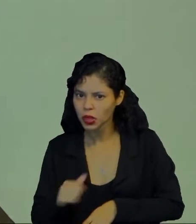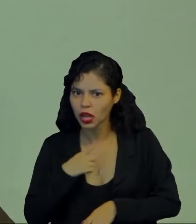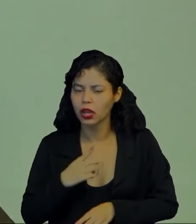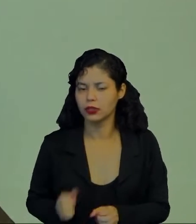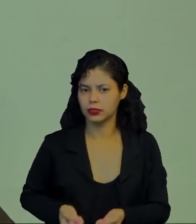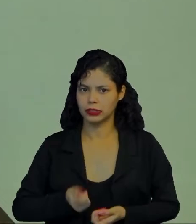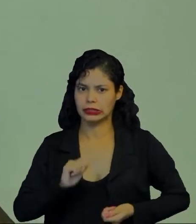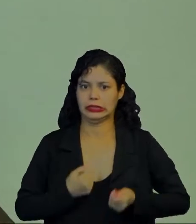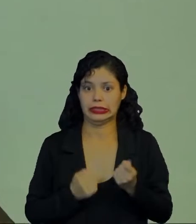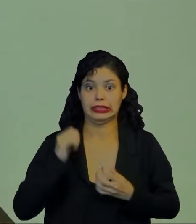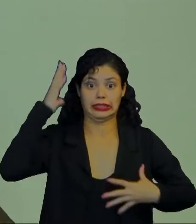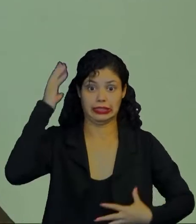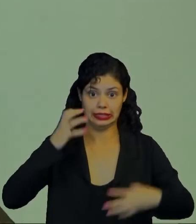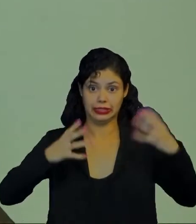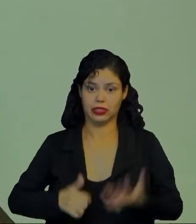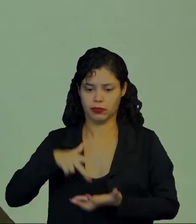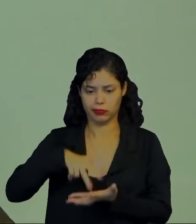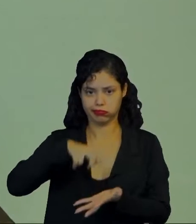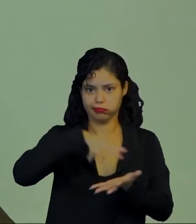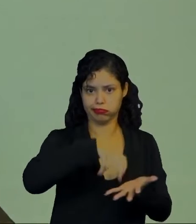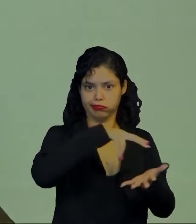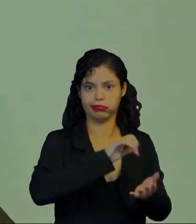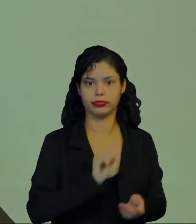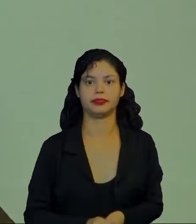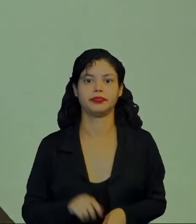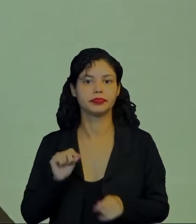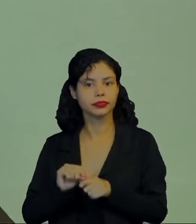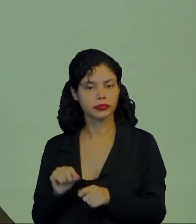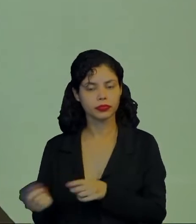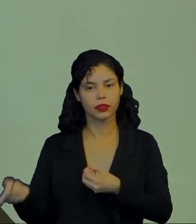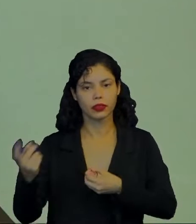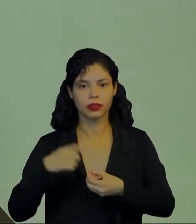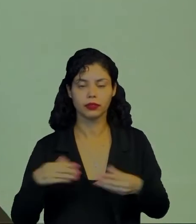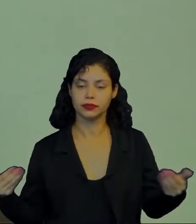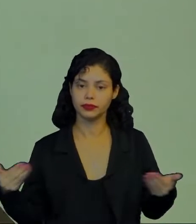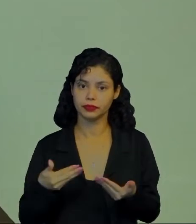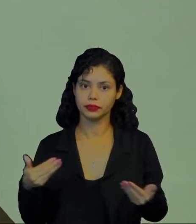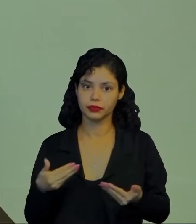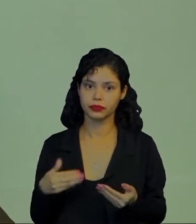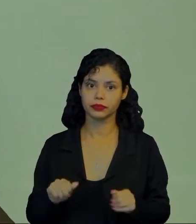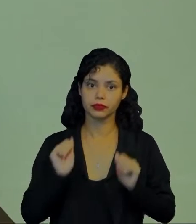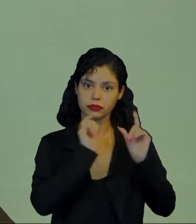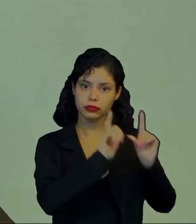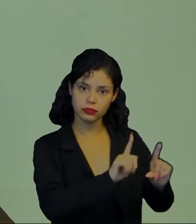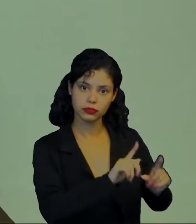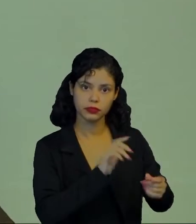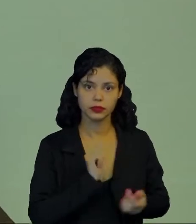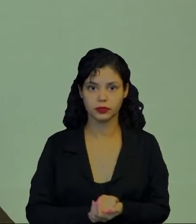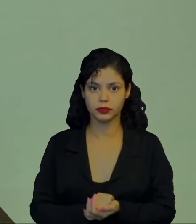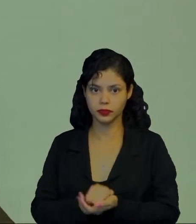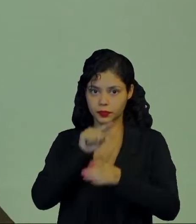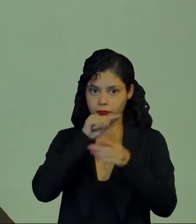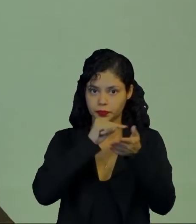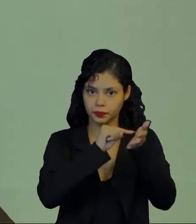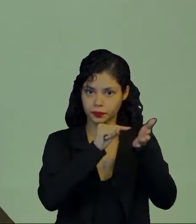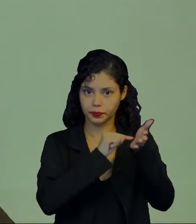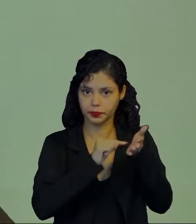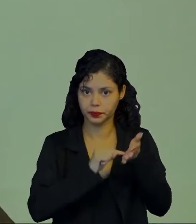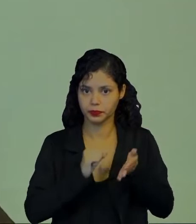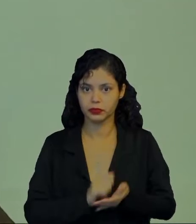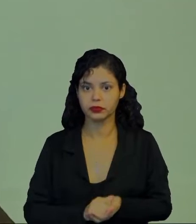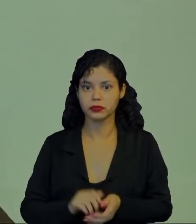macaco agitado, certo? Então, vamos voltar agora ao nosso cartaz, porque eu vou marcar para vocês